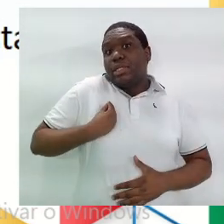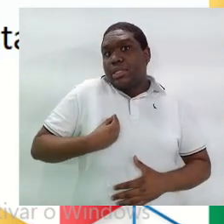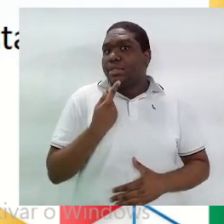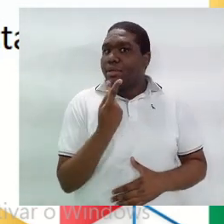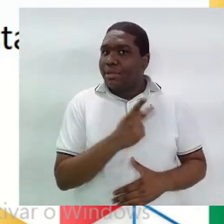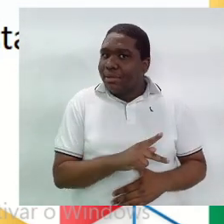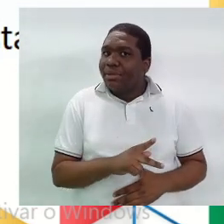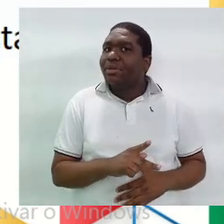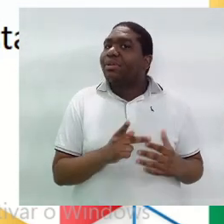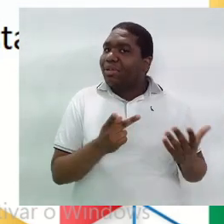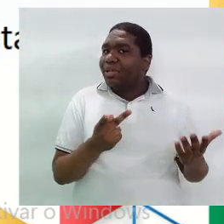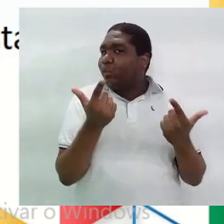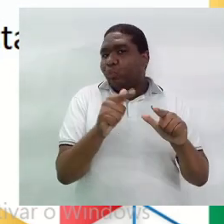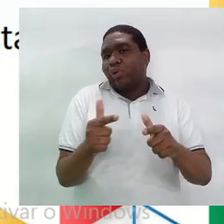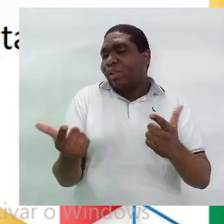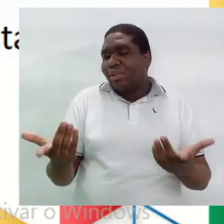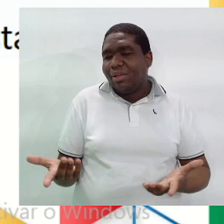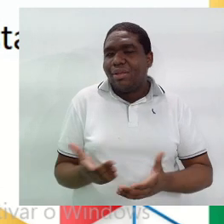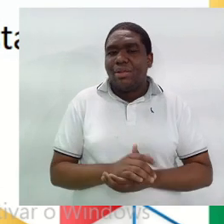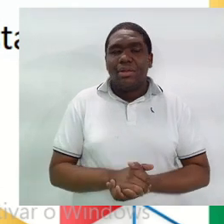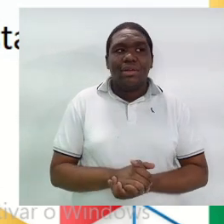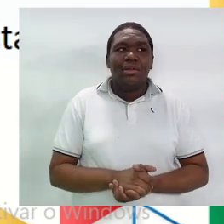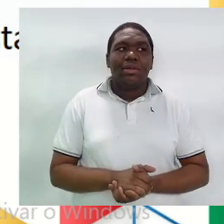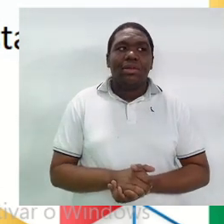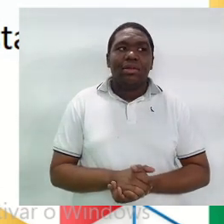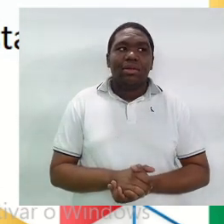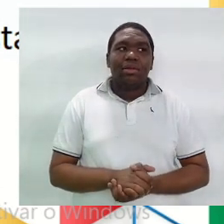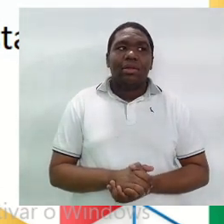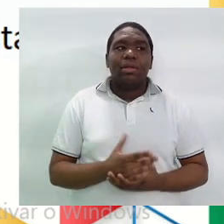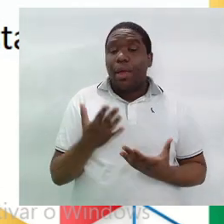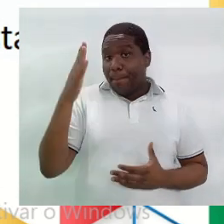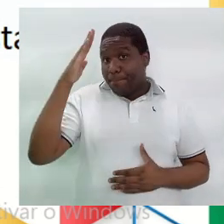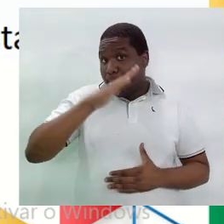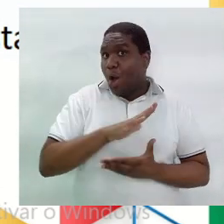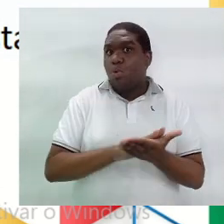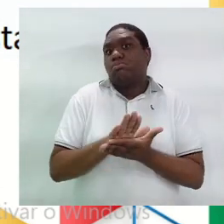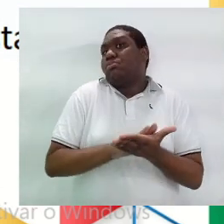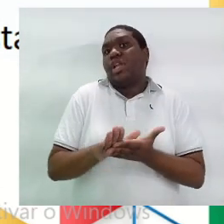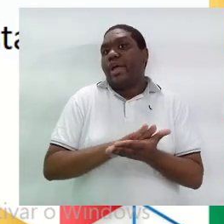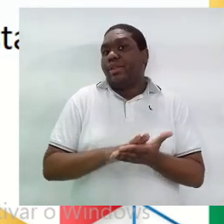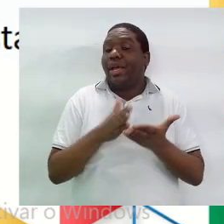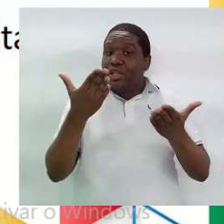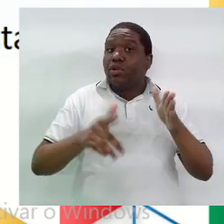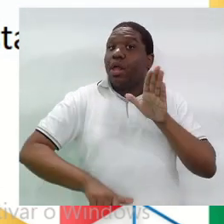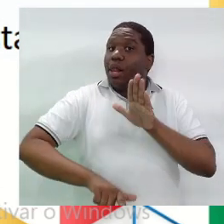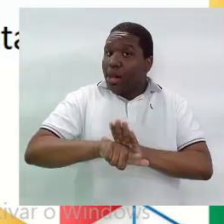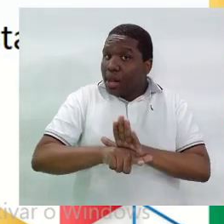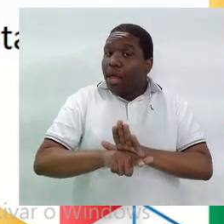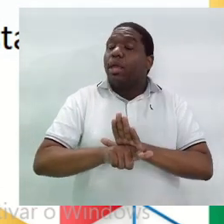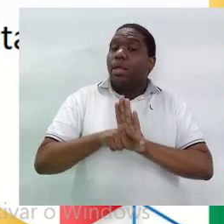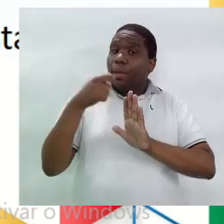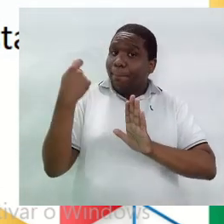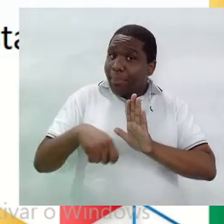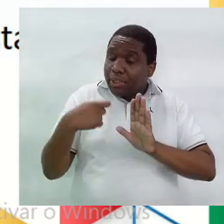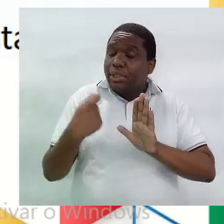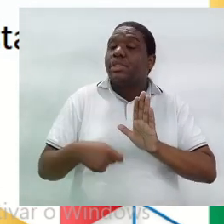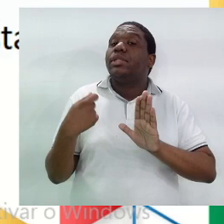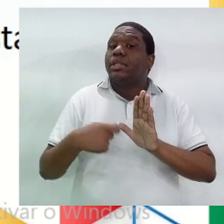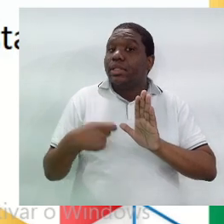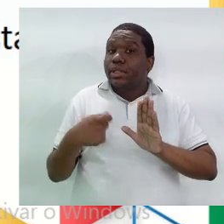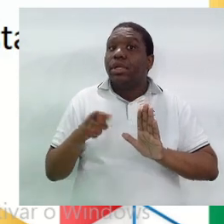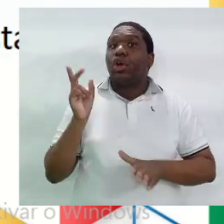e não a terá mais. Mal nenhum. Esta é a antiga lei e ela não está aberta